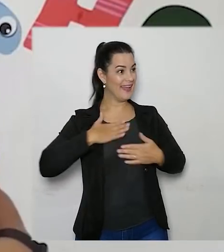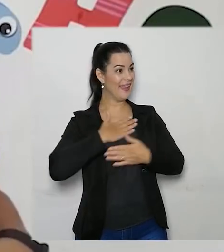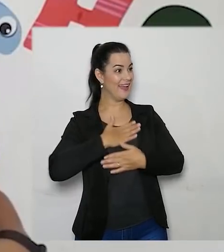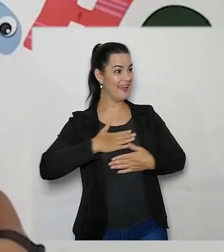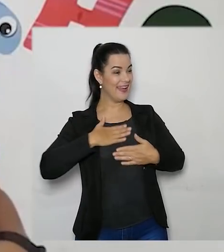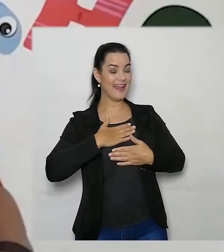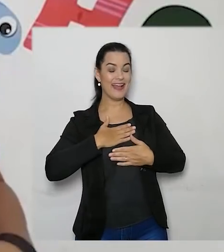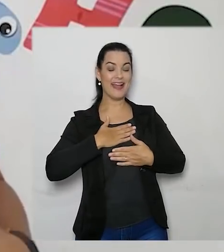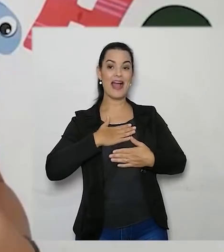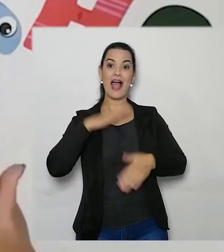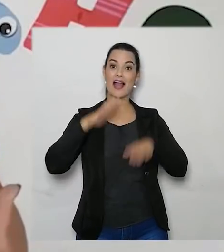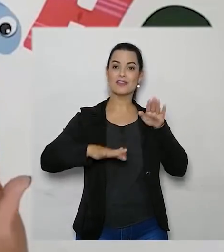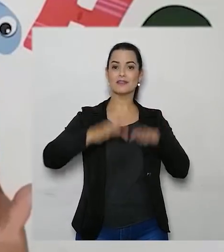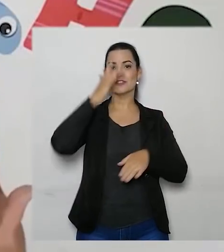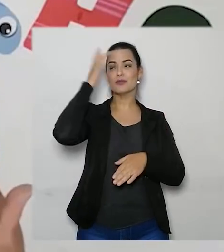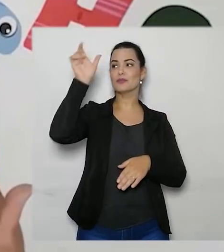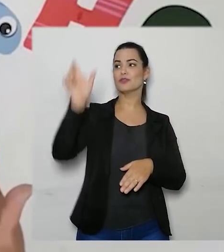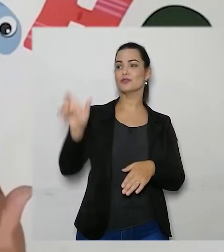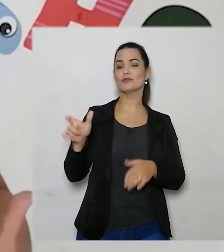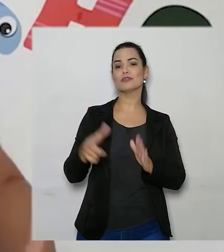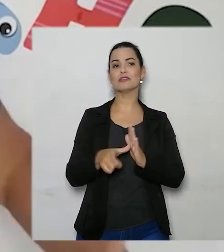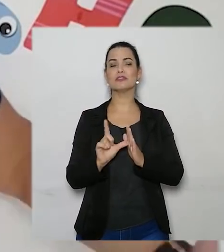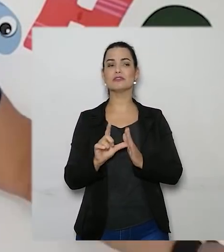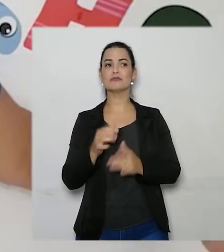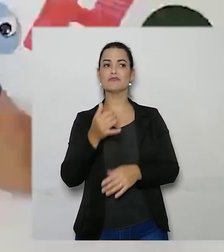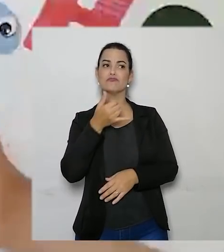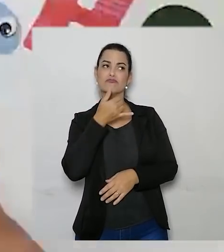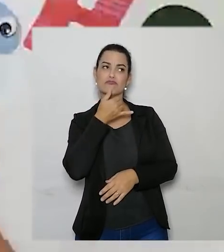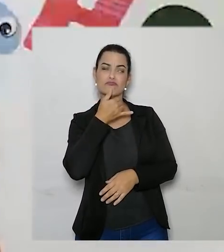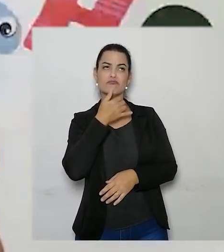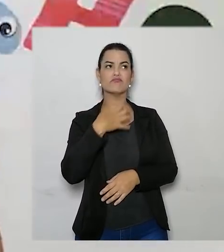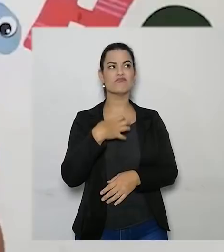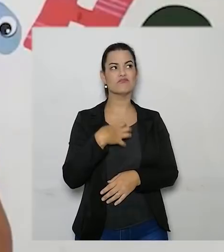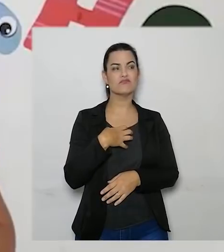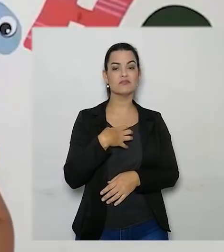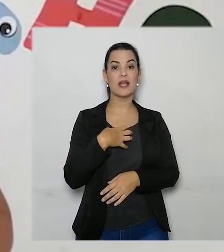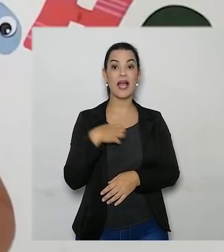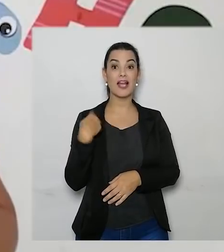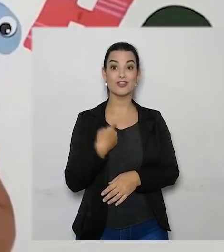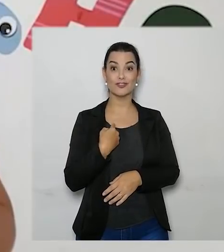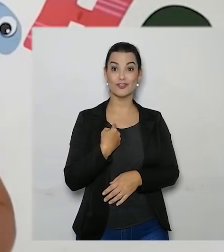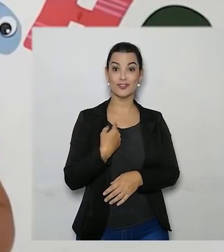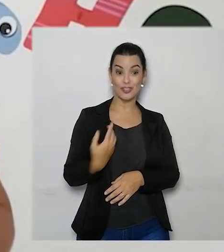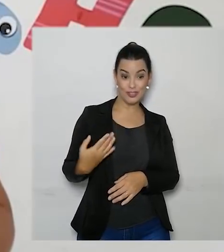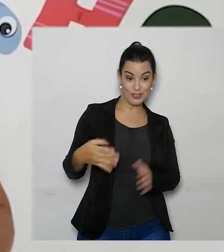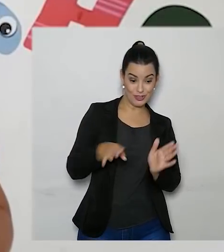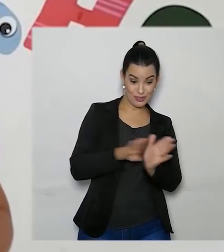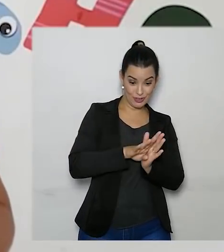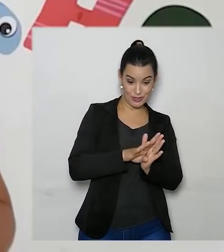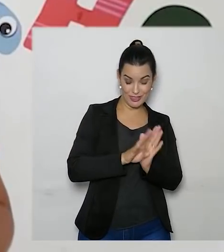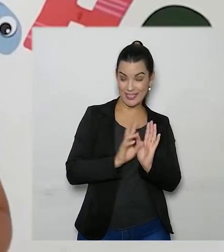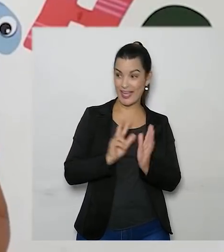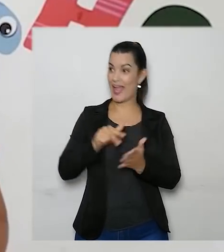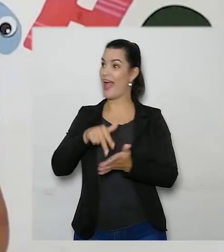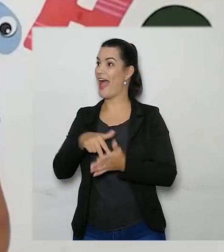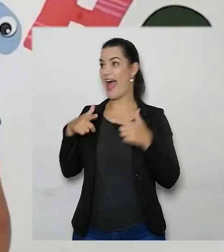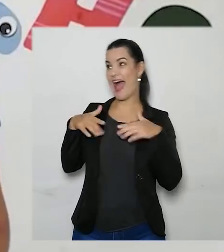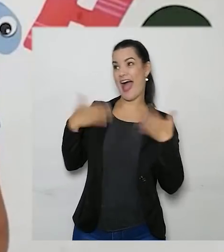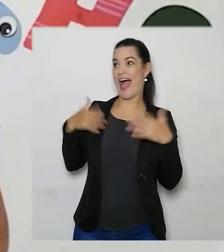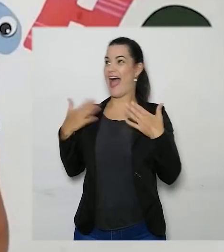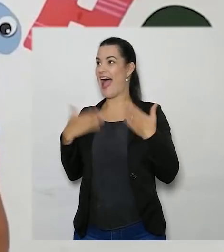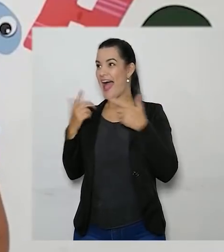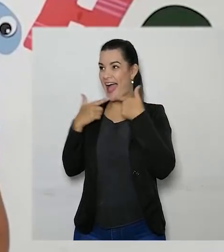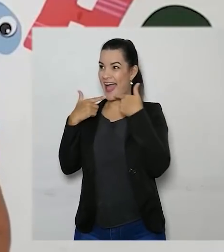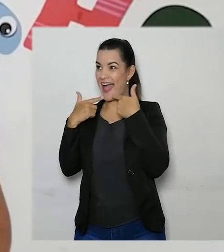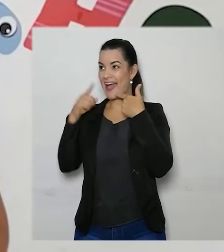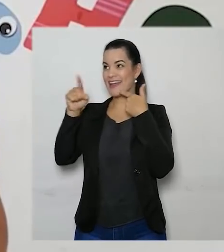algumas pessoas que estão um pouquinho tristes e aí nós chegamos com aquela alegria contagiante que até